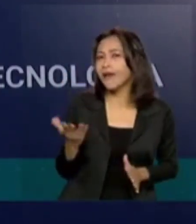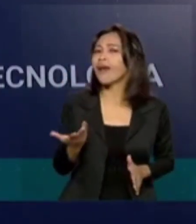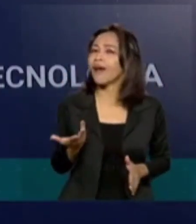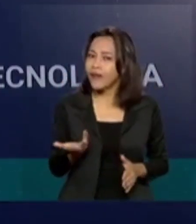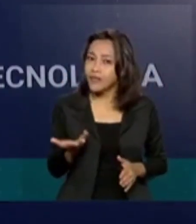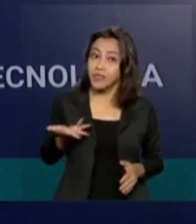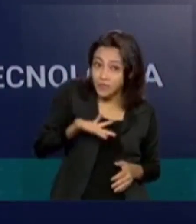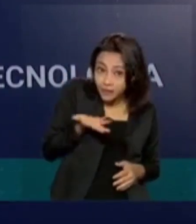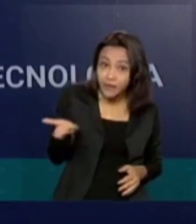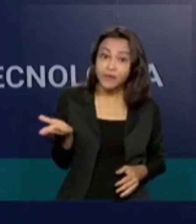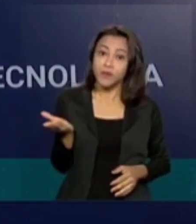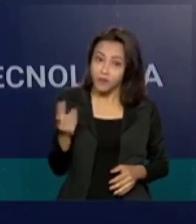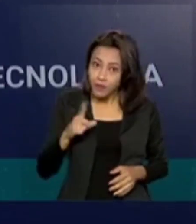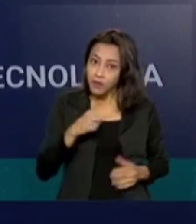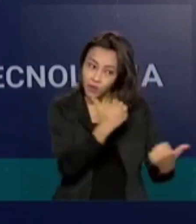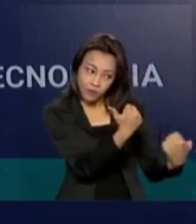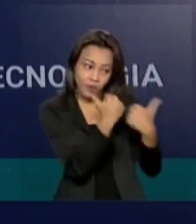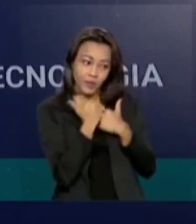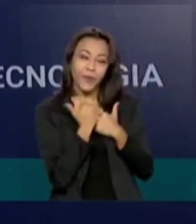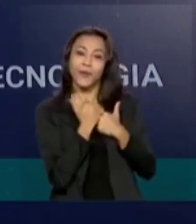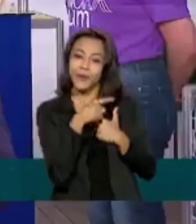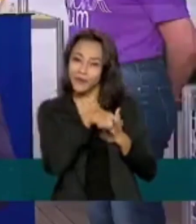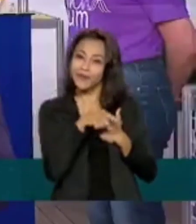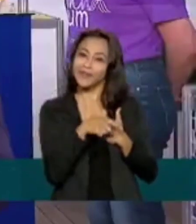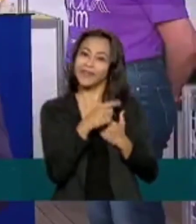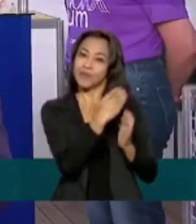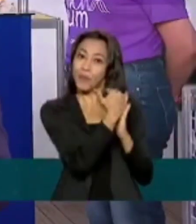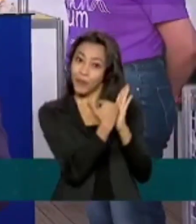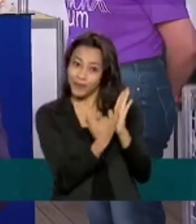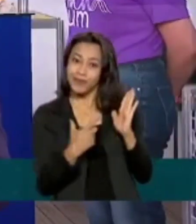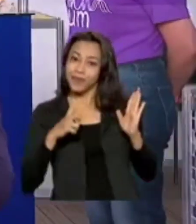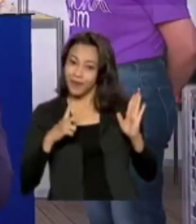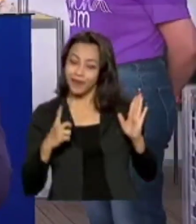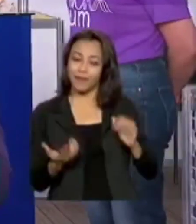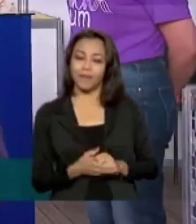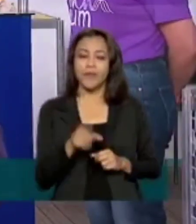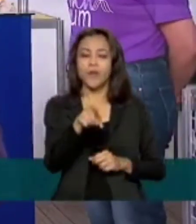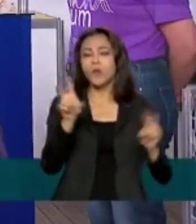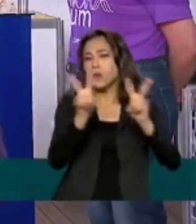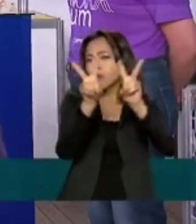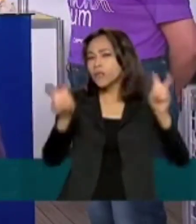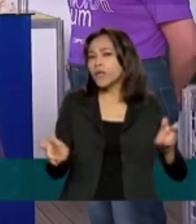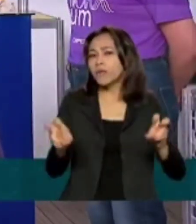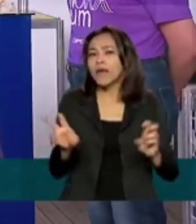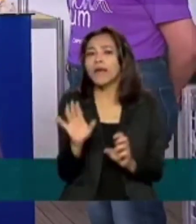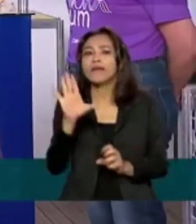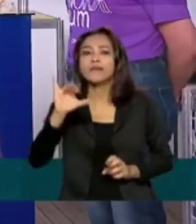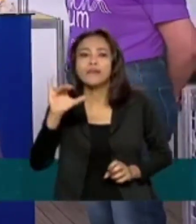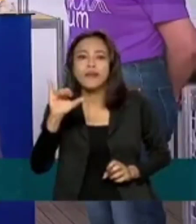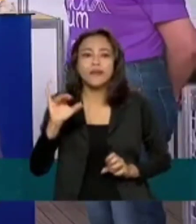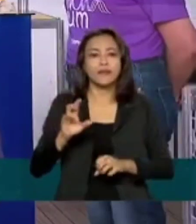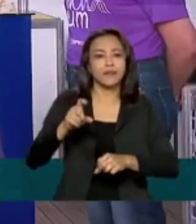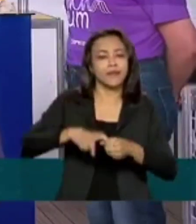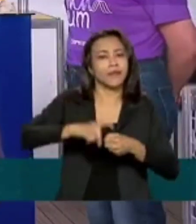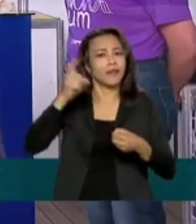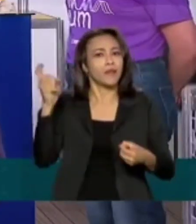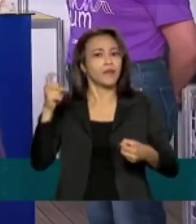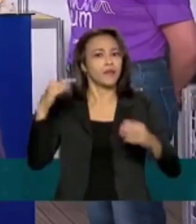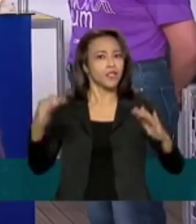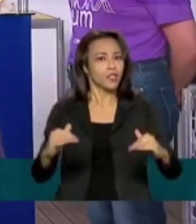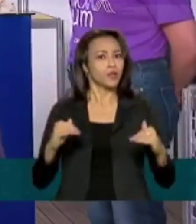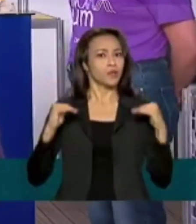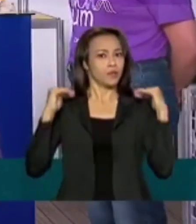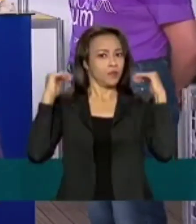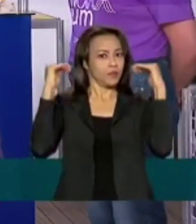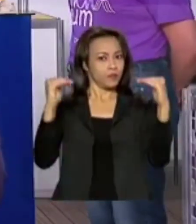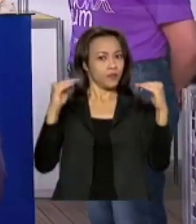de tudo isso, a gente tem o apoio para o programa espacial. O tema desta edição é Ciência, Independência e Soberania Nacional, em